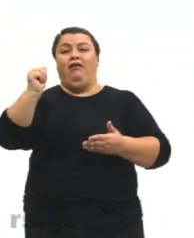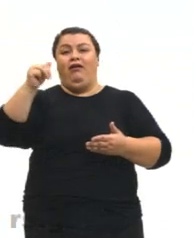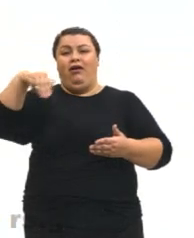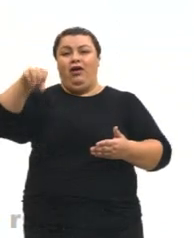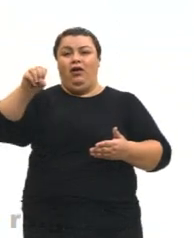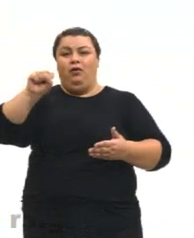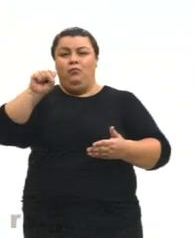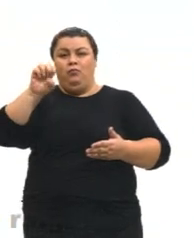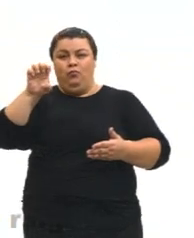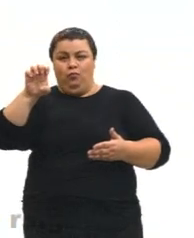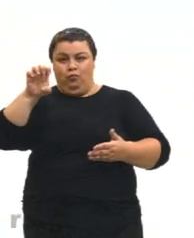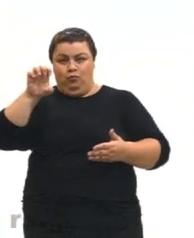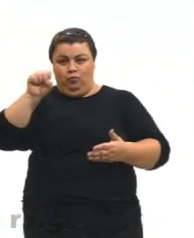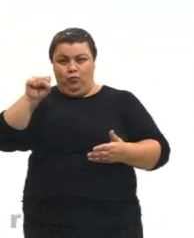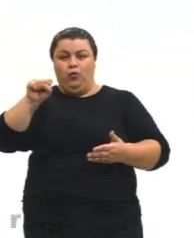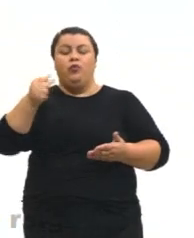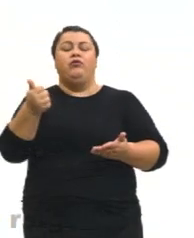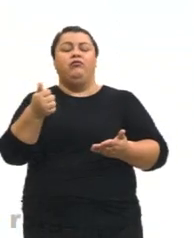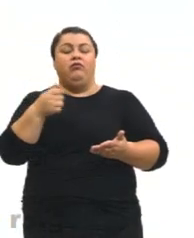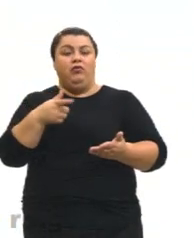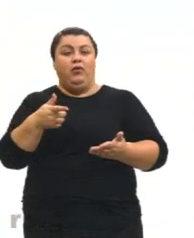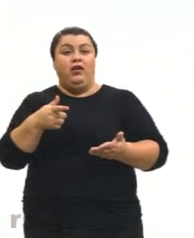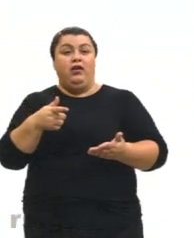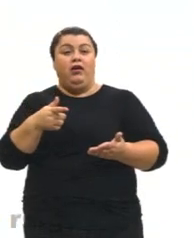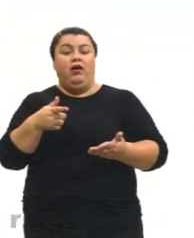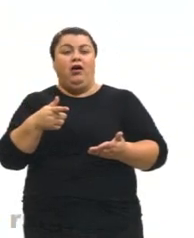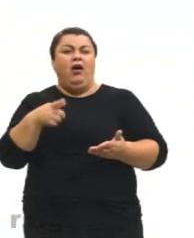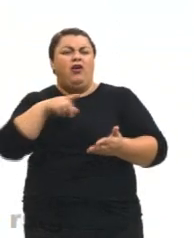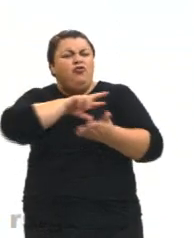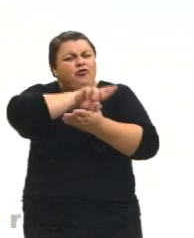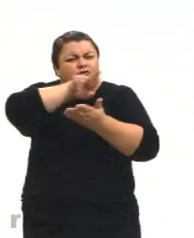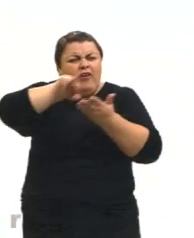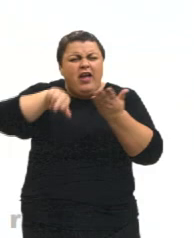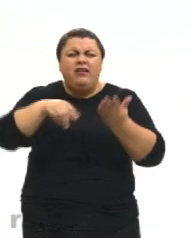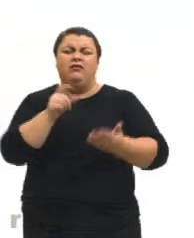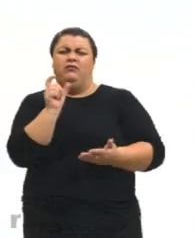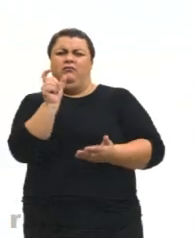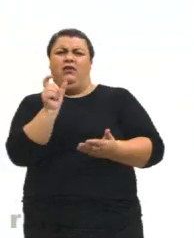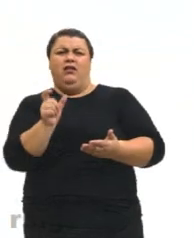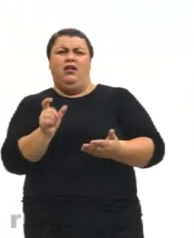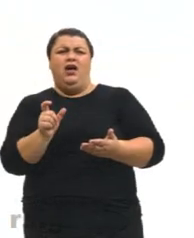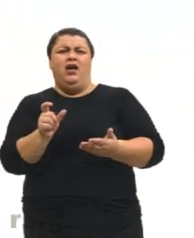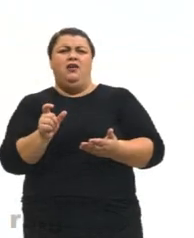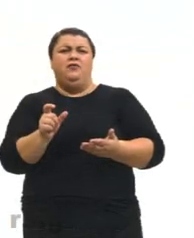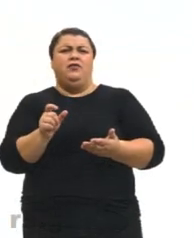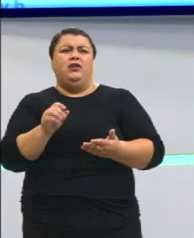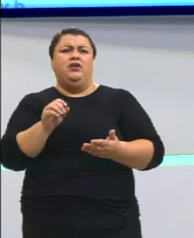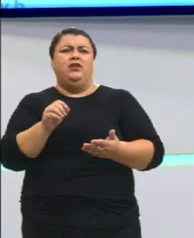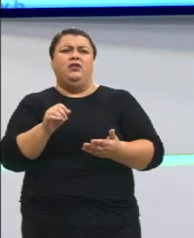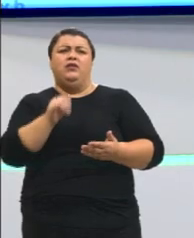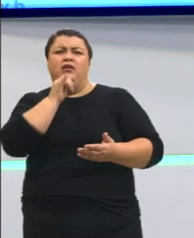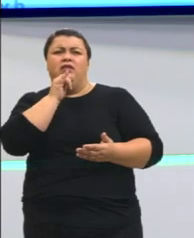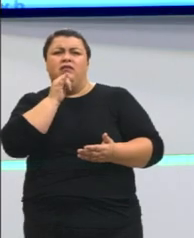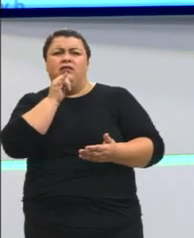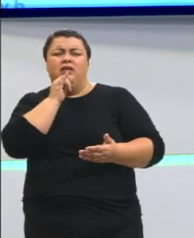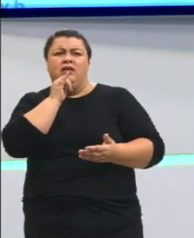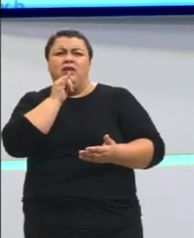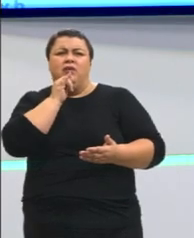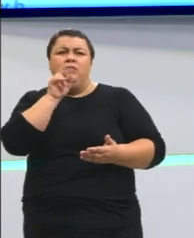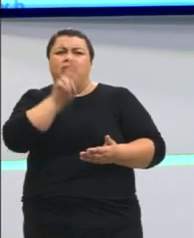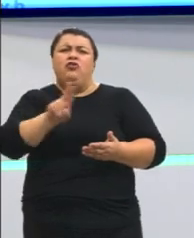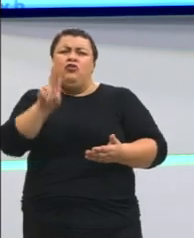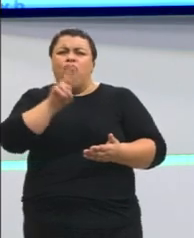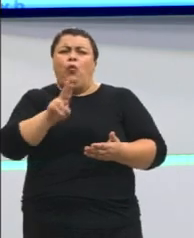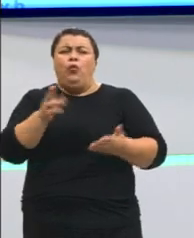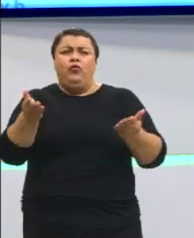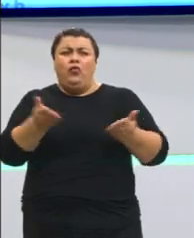considerado algo de prestígio Então a gente vai ter ali diversas palavras como Lúcia do Malévola nítido que a gente